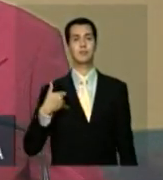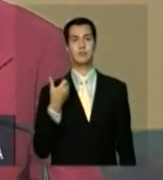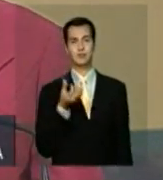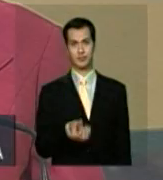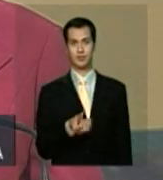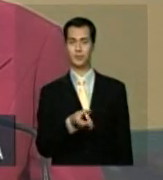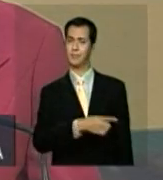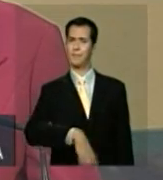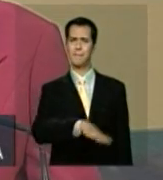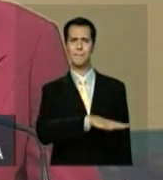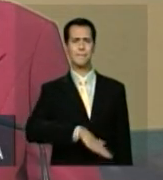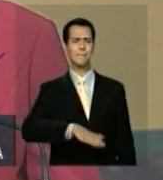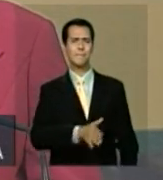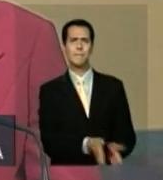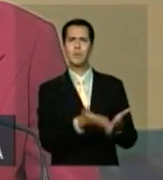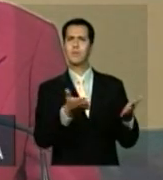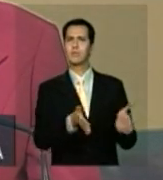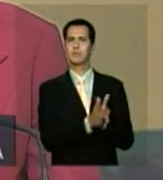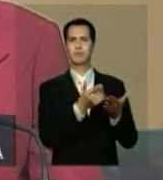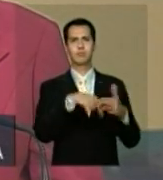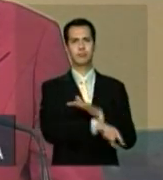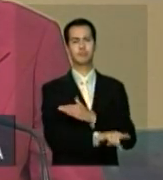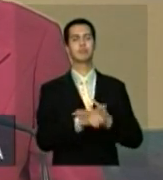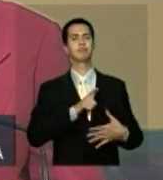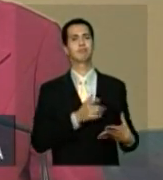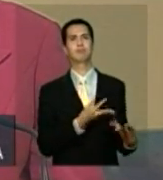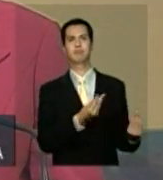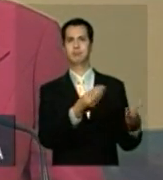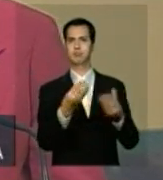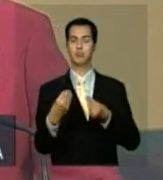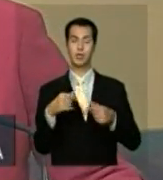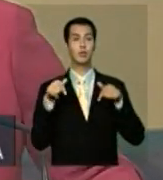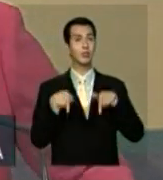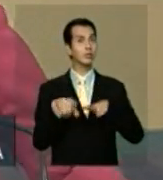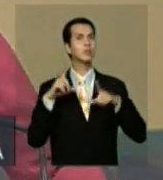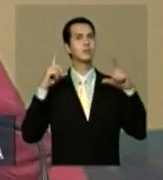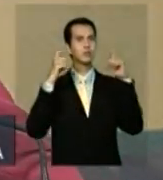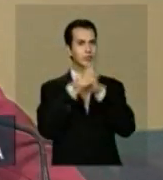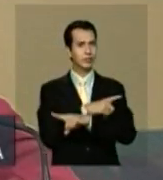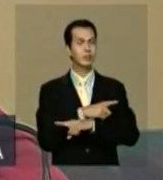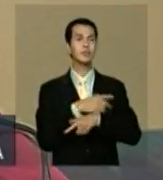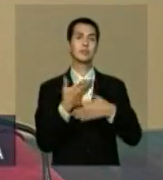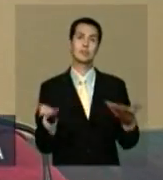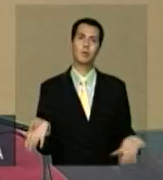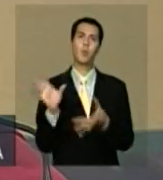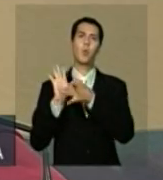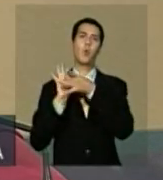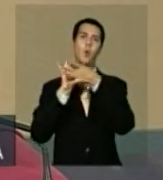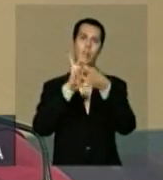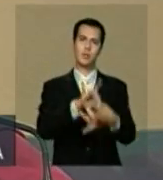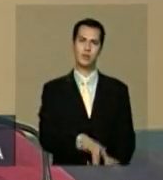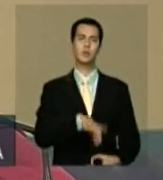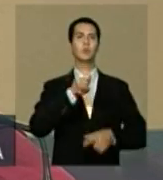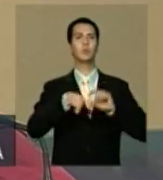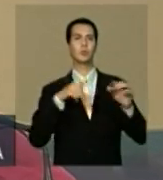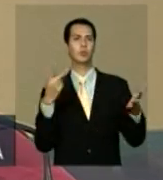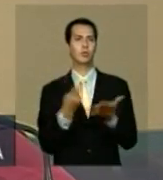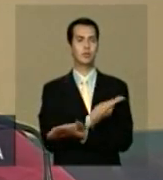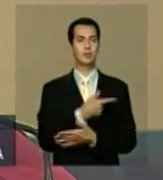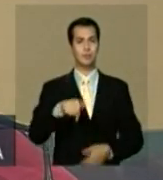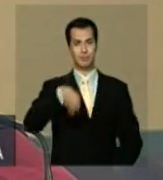Sem dúvida é uma realidade dramática e nesse contexto um triste paradoxo para um país como